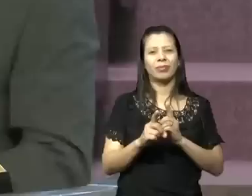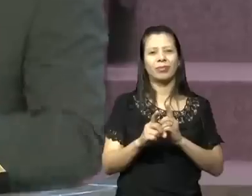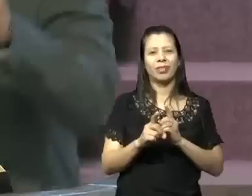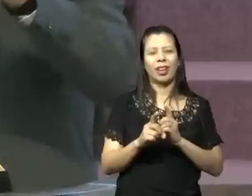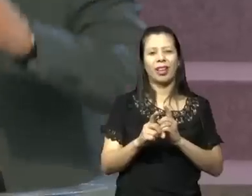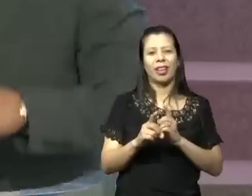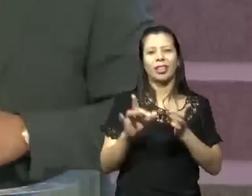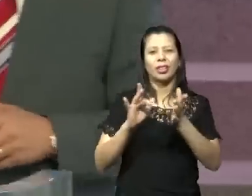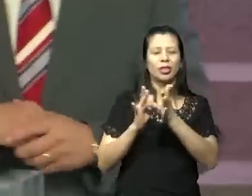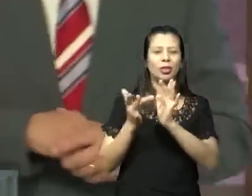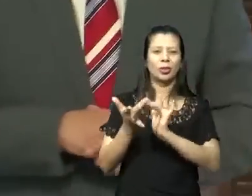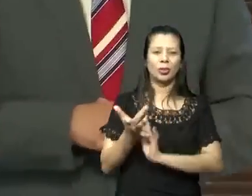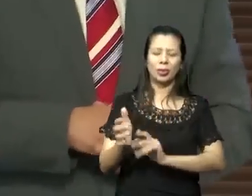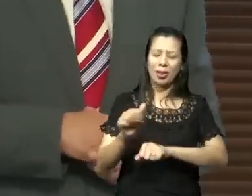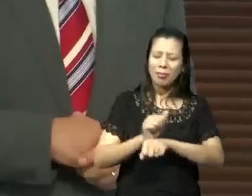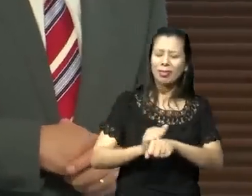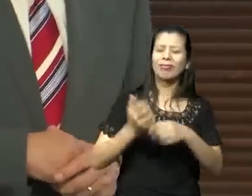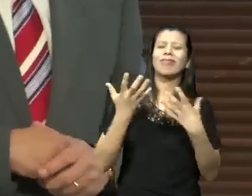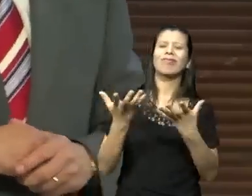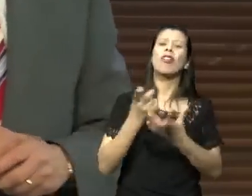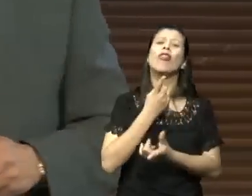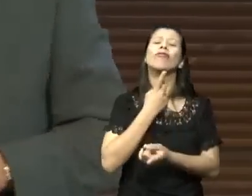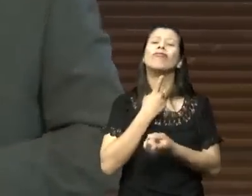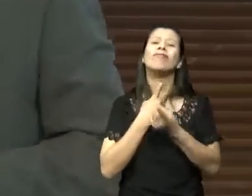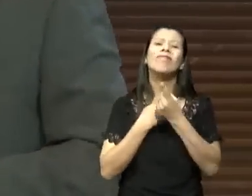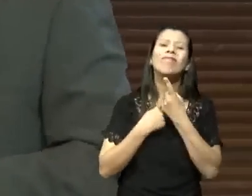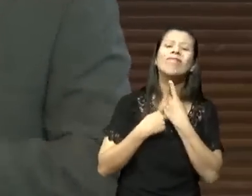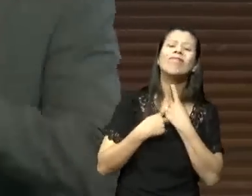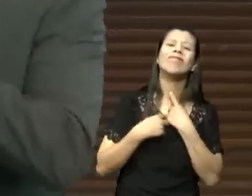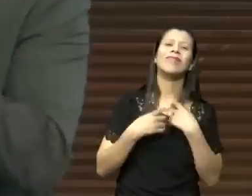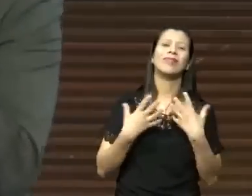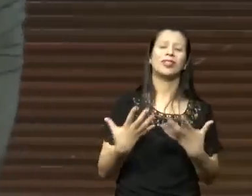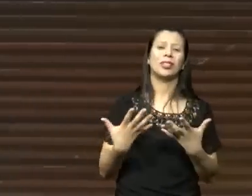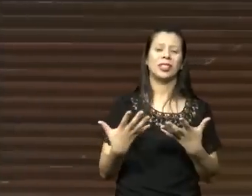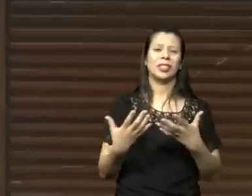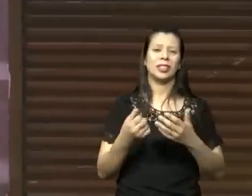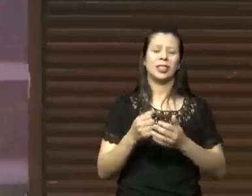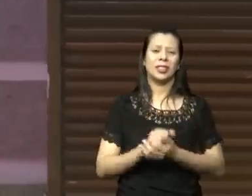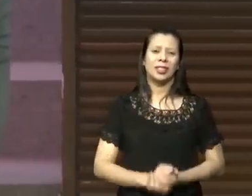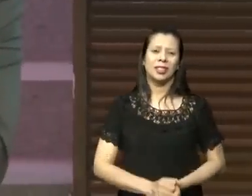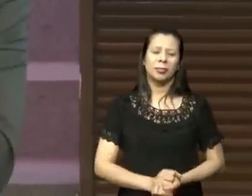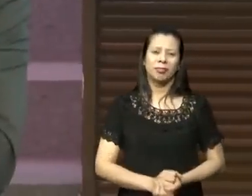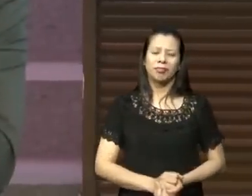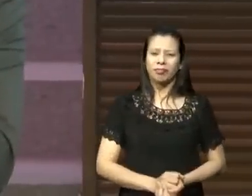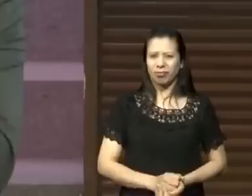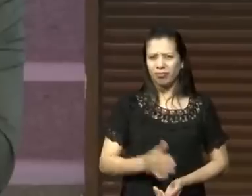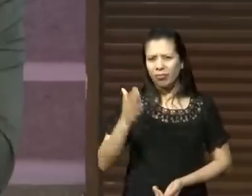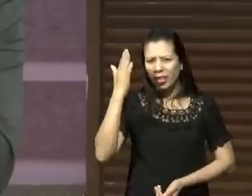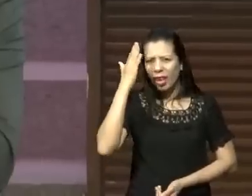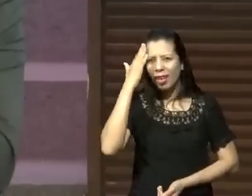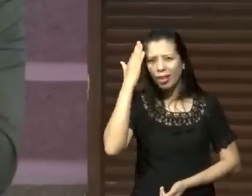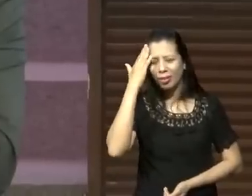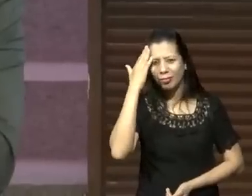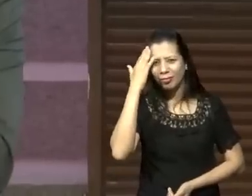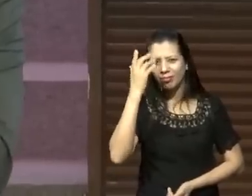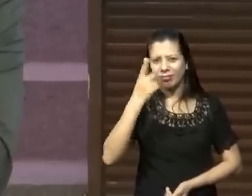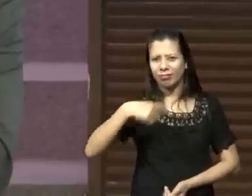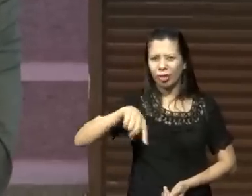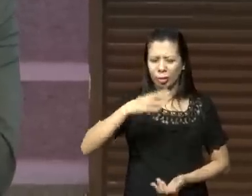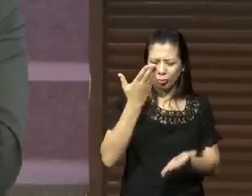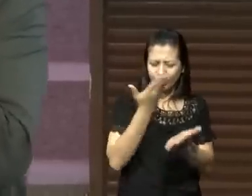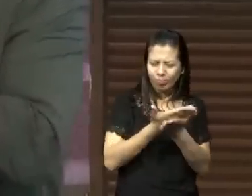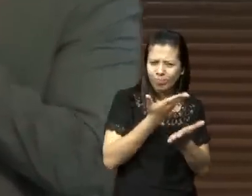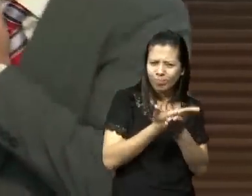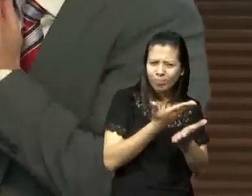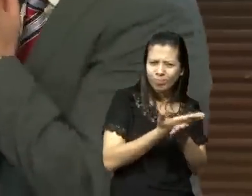só que Abraão foi diferente Quando você estuda Gênesis